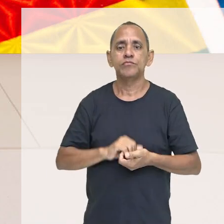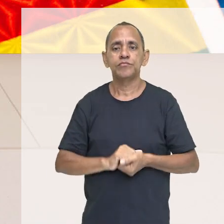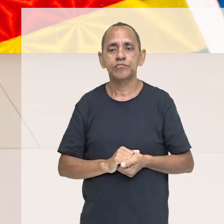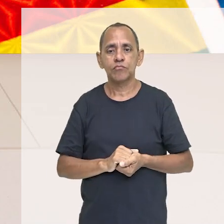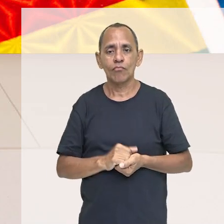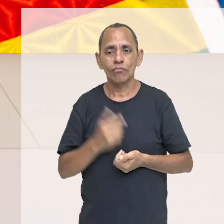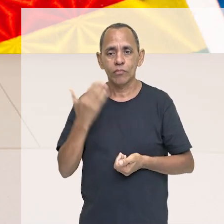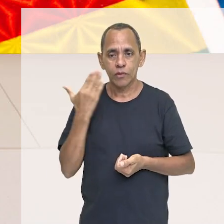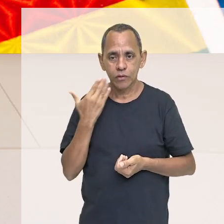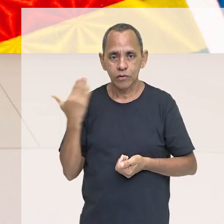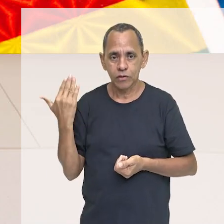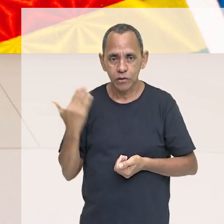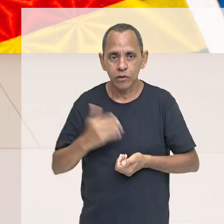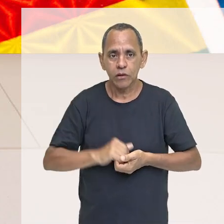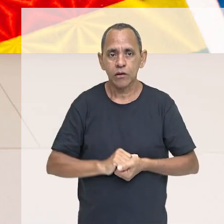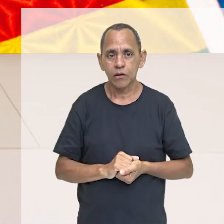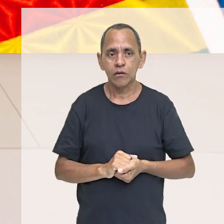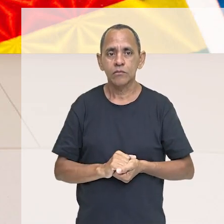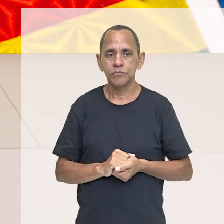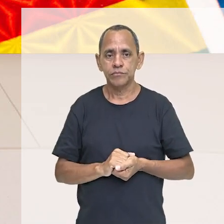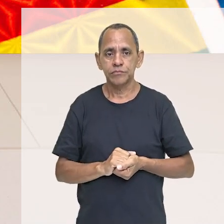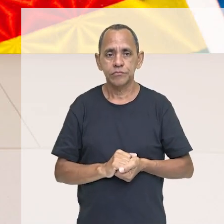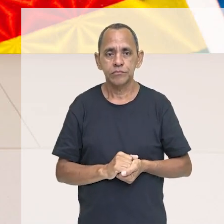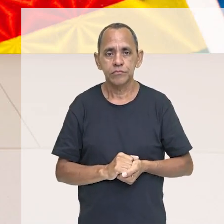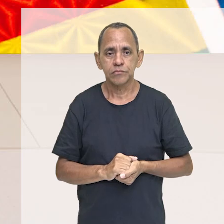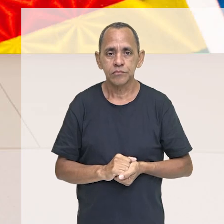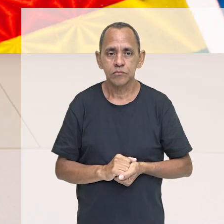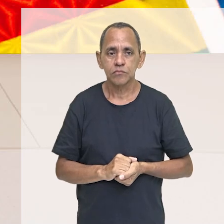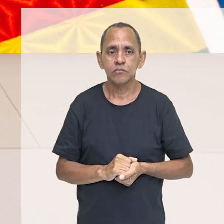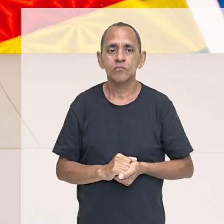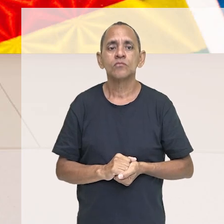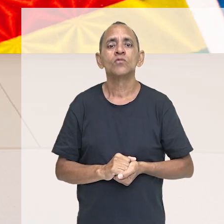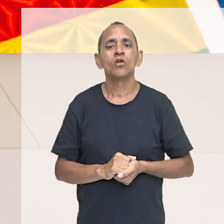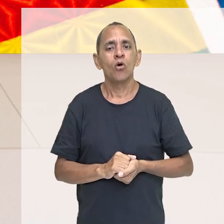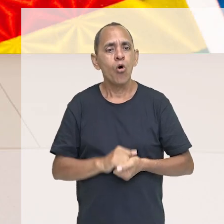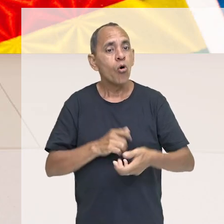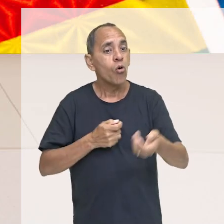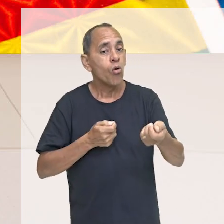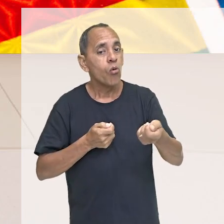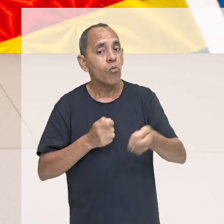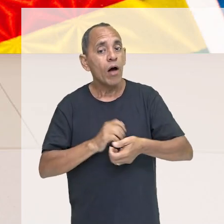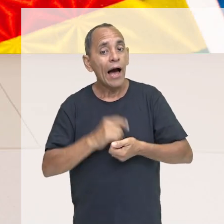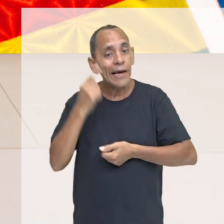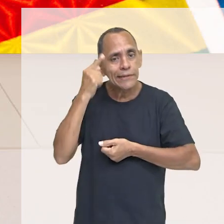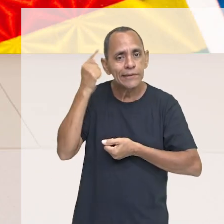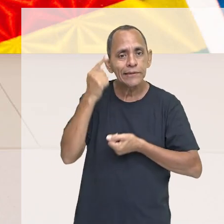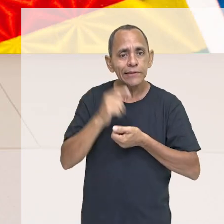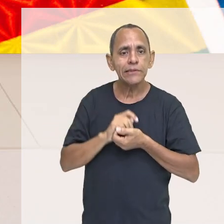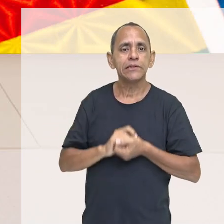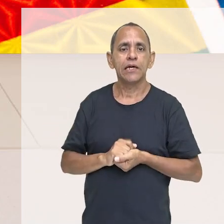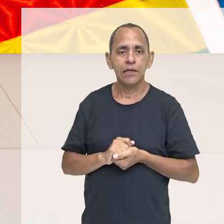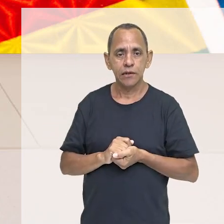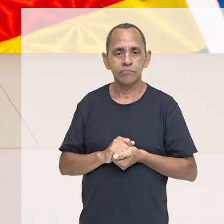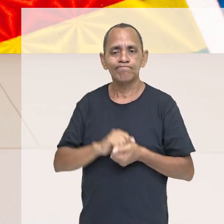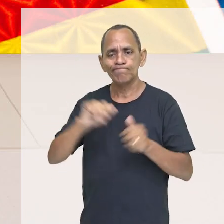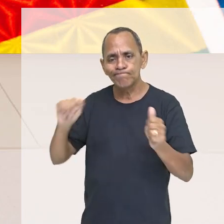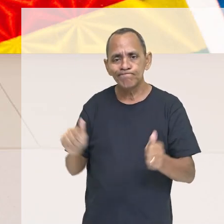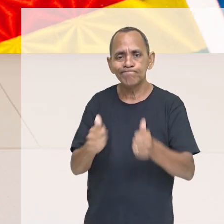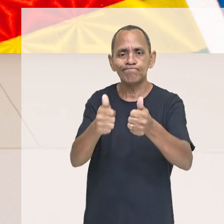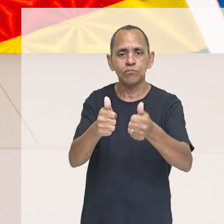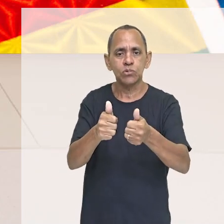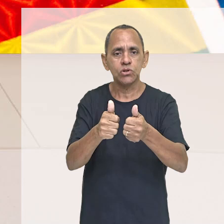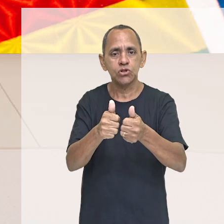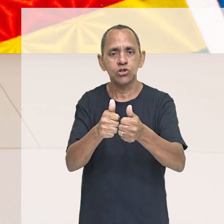é majoritariamente positivo. Epa, ainda agora nós dissemos que era